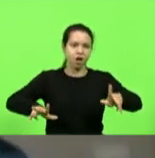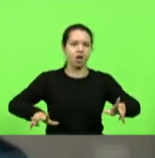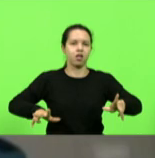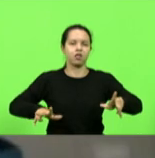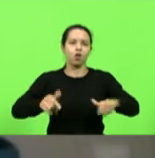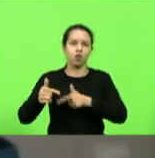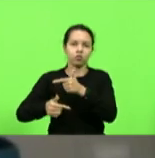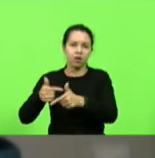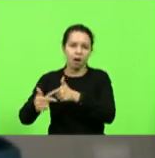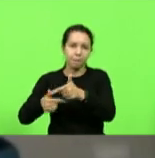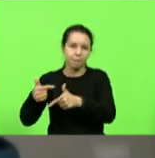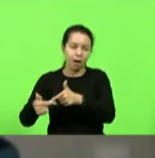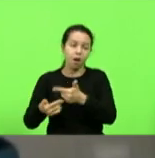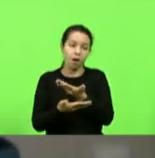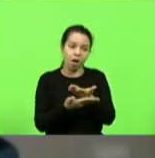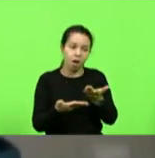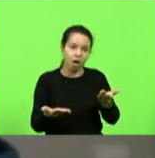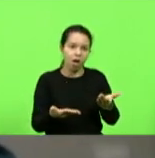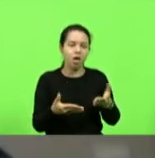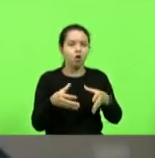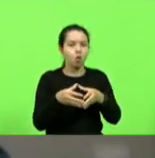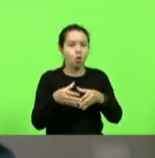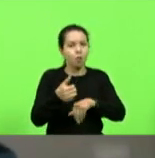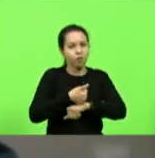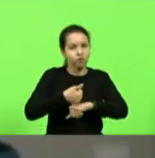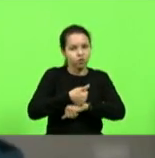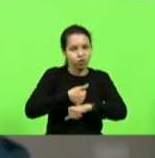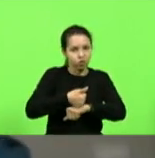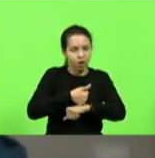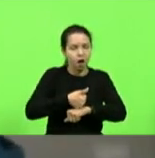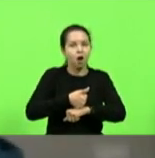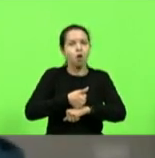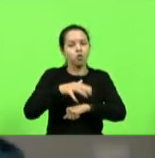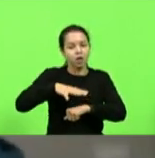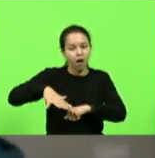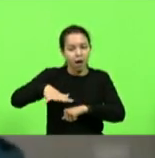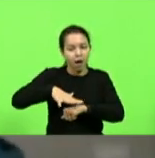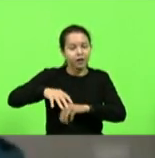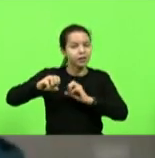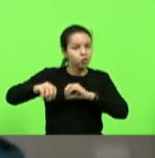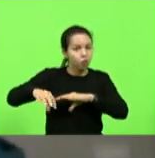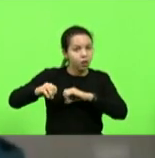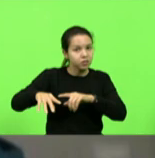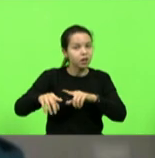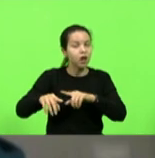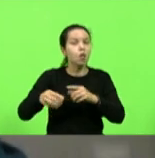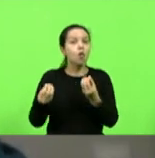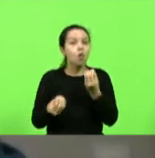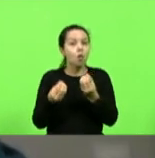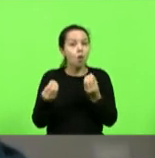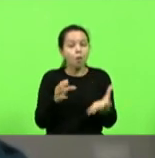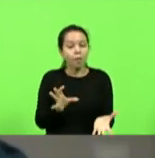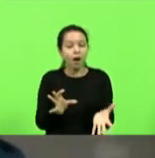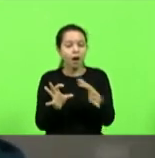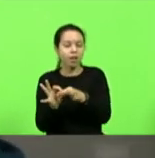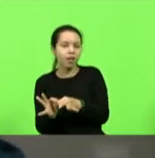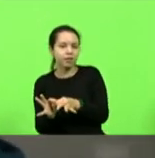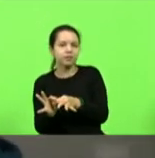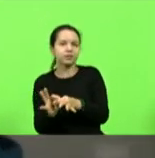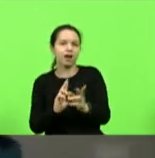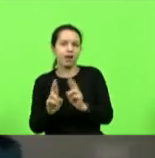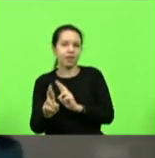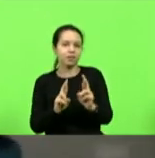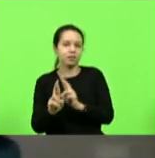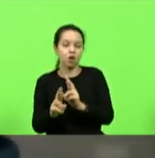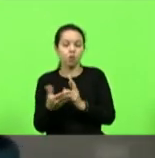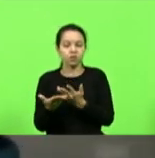equipes multiprofissionais nos âmbitos da educação e a sua relação com a rede, né? A gente sabe que os municípios,